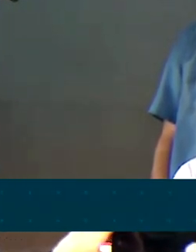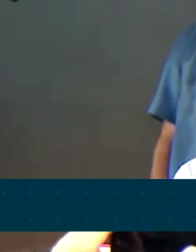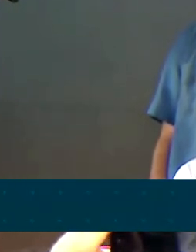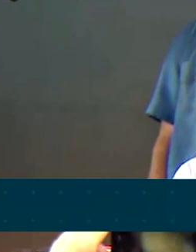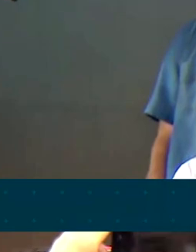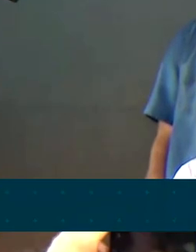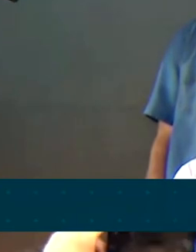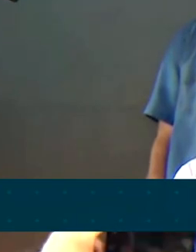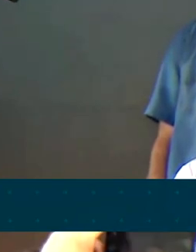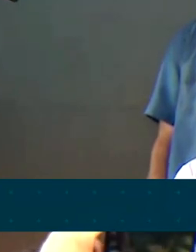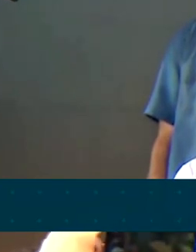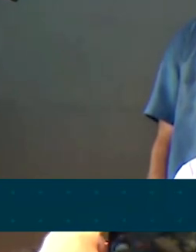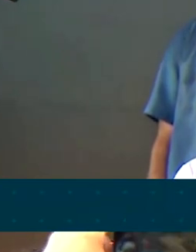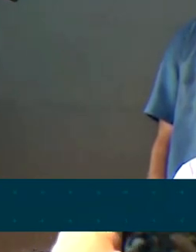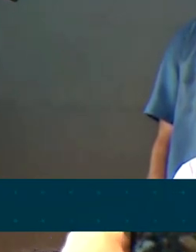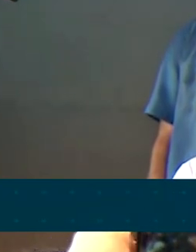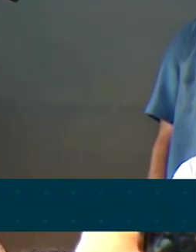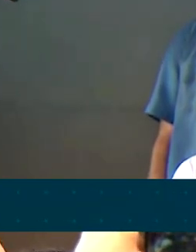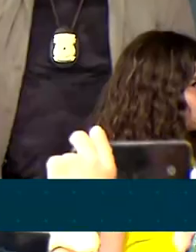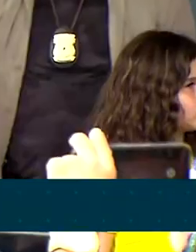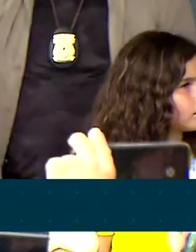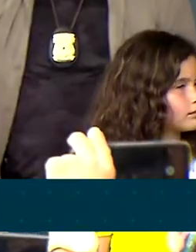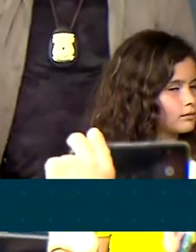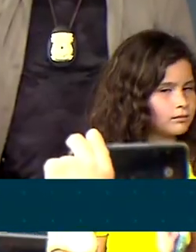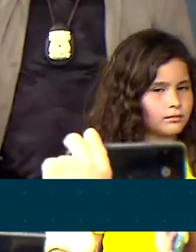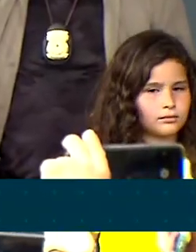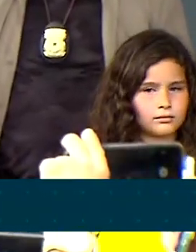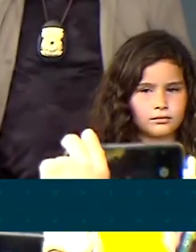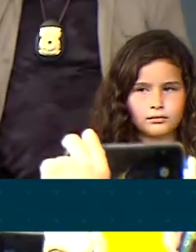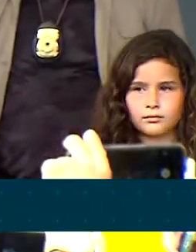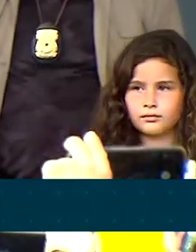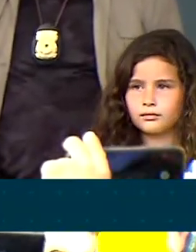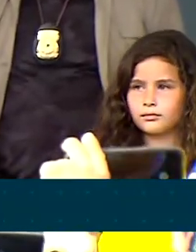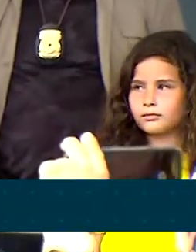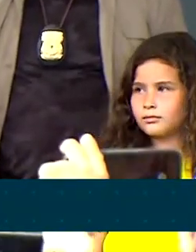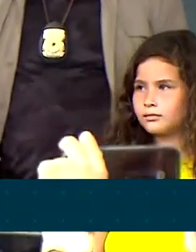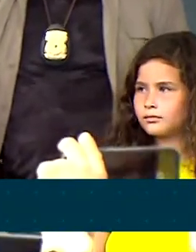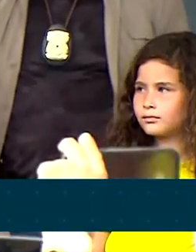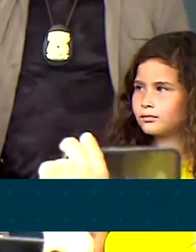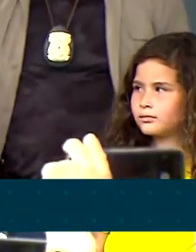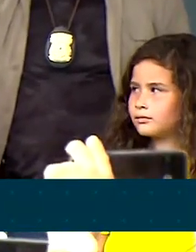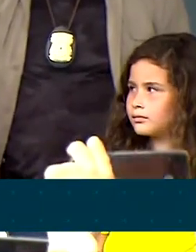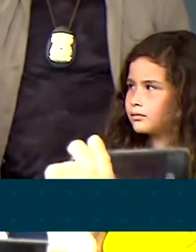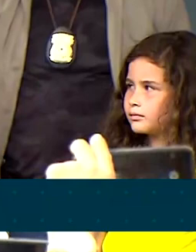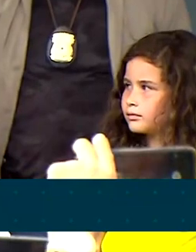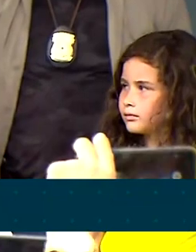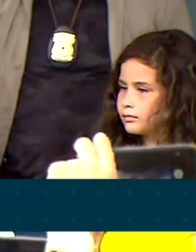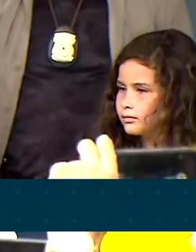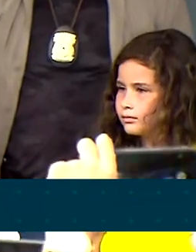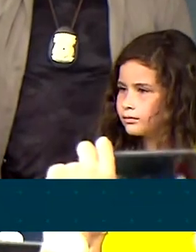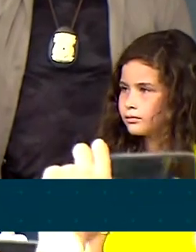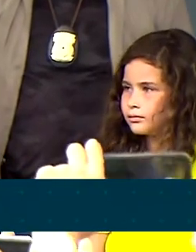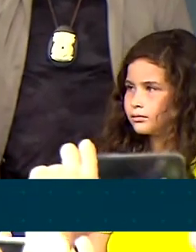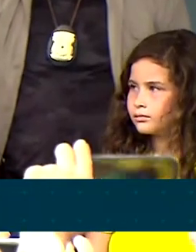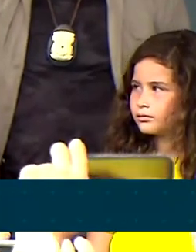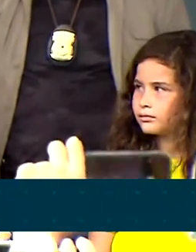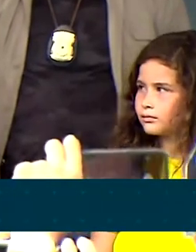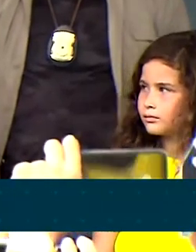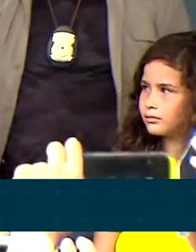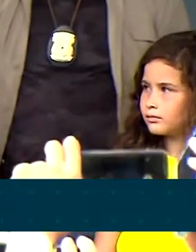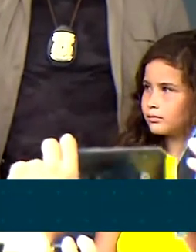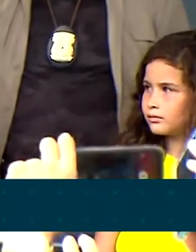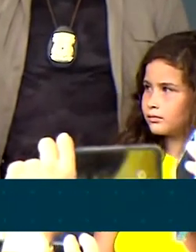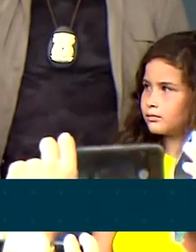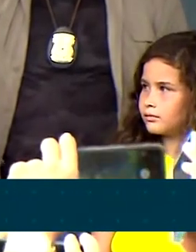nas nossas unidades básicas de saúde. O que fazemos é com o coração e com o respeito